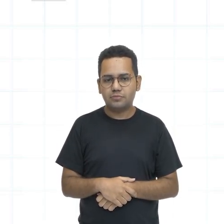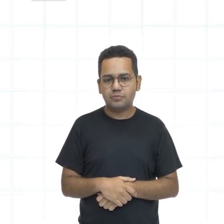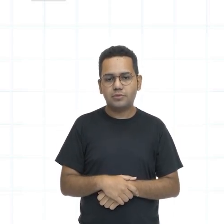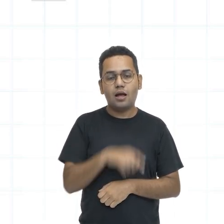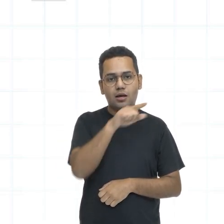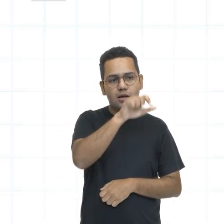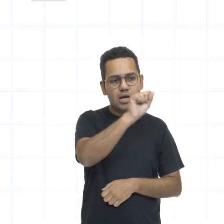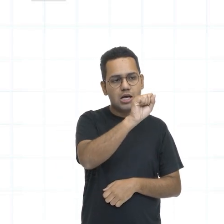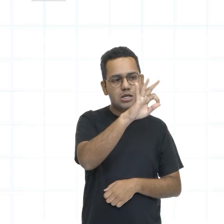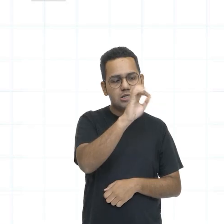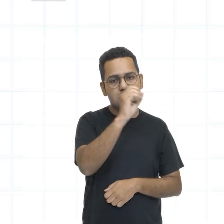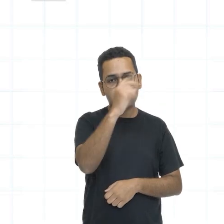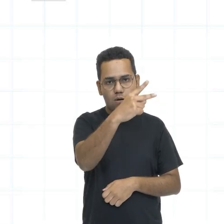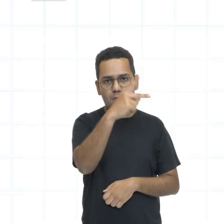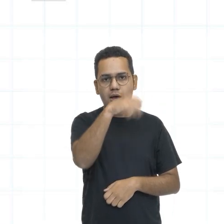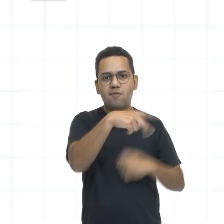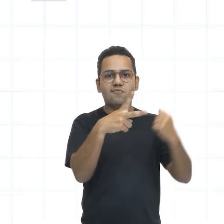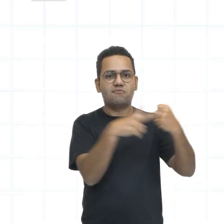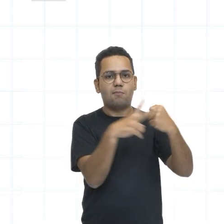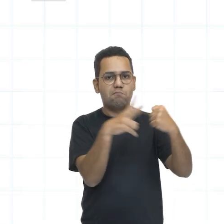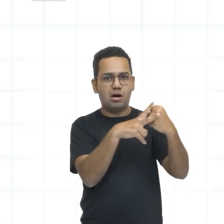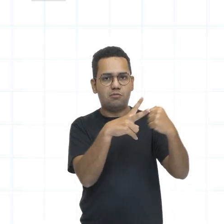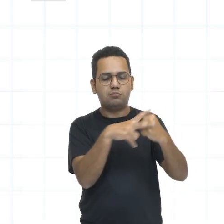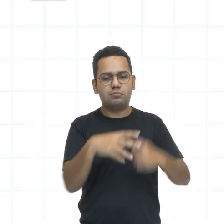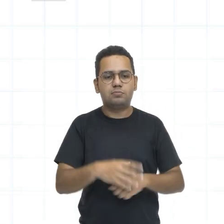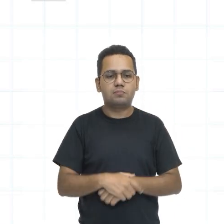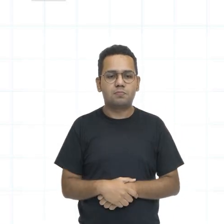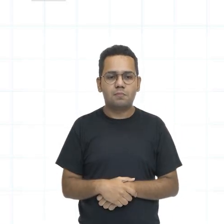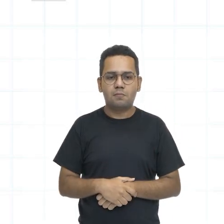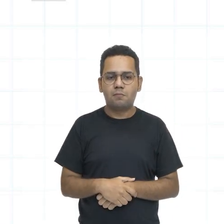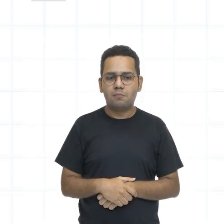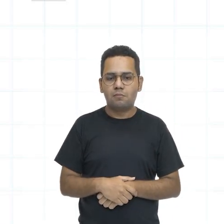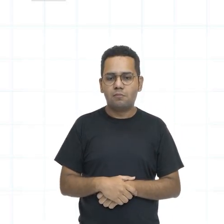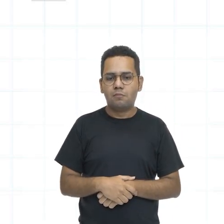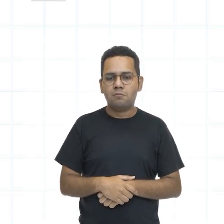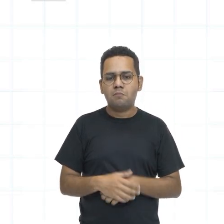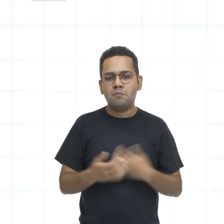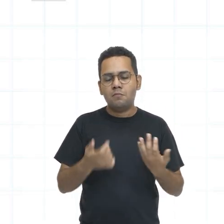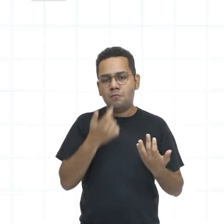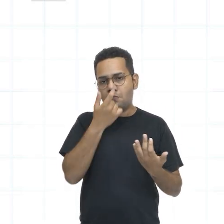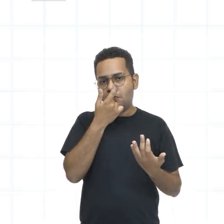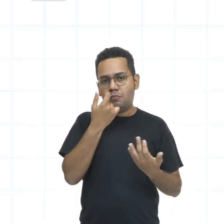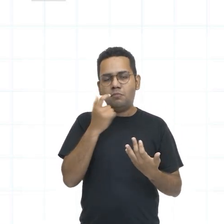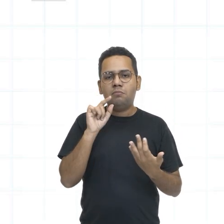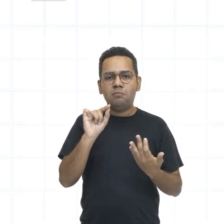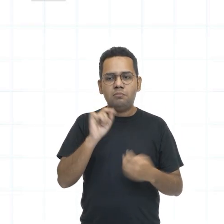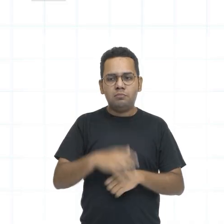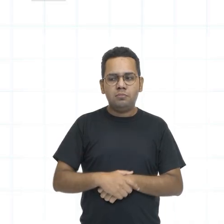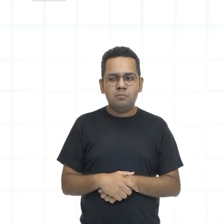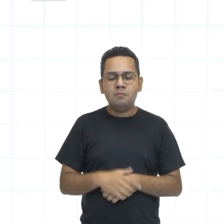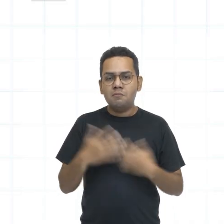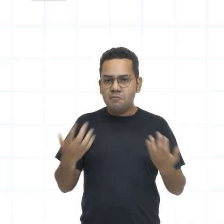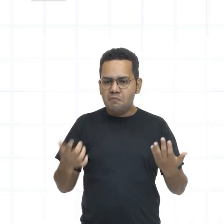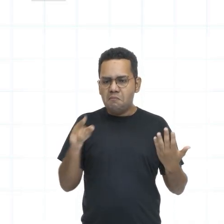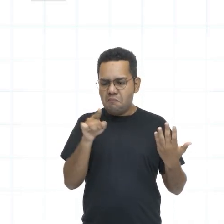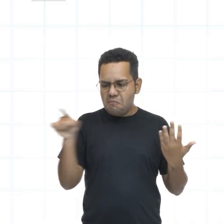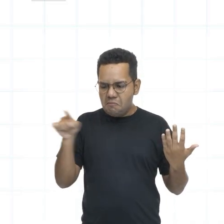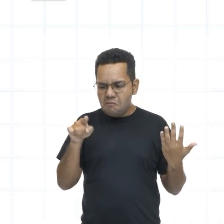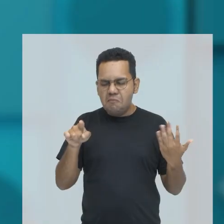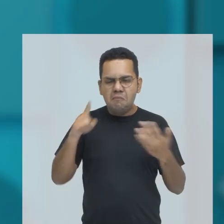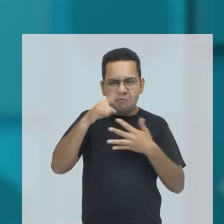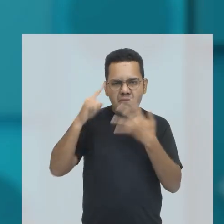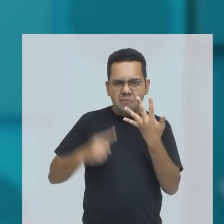linguagem verbal, tá certo? Normalmente, o sinal de trânsito não tem nada escrito, ele só tem ali o sinal mesmo, então